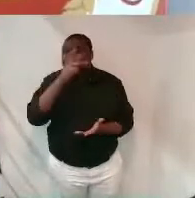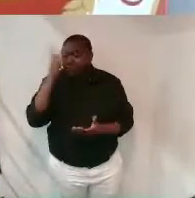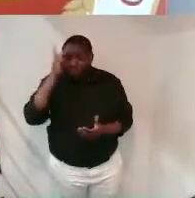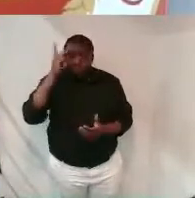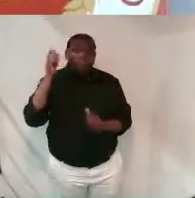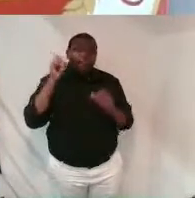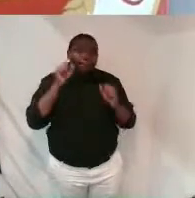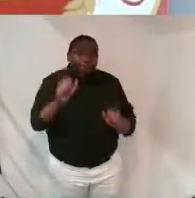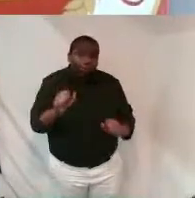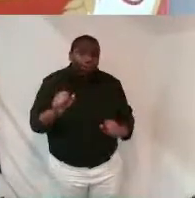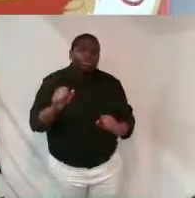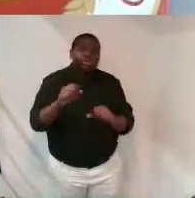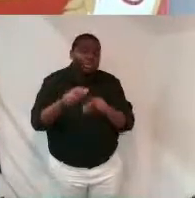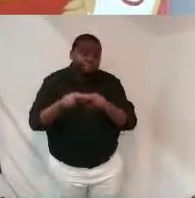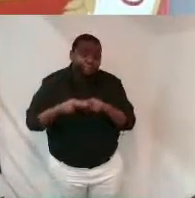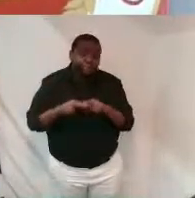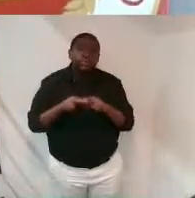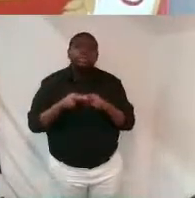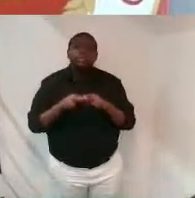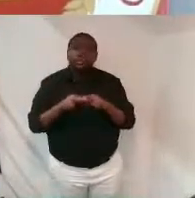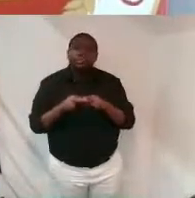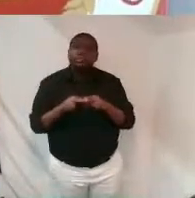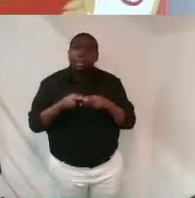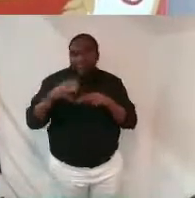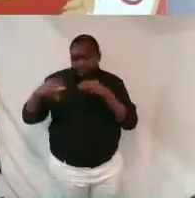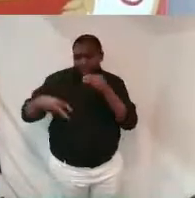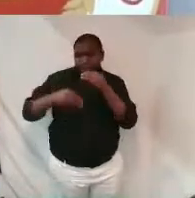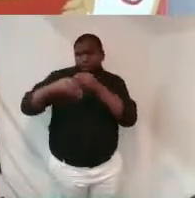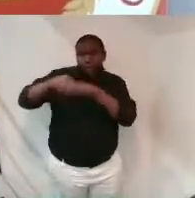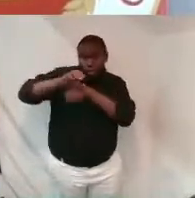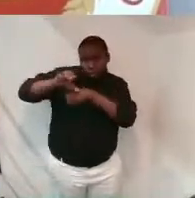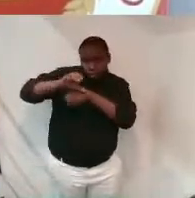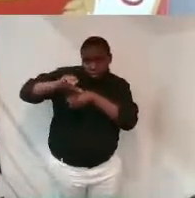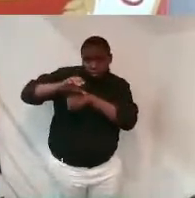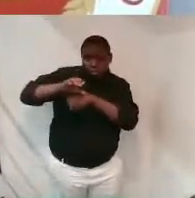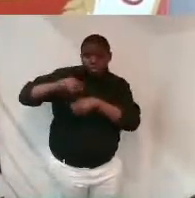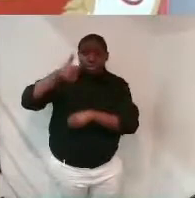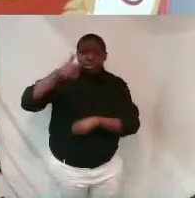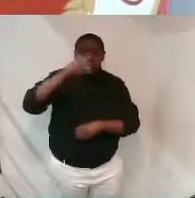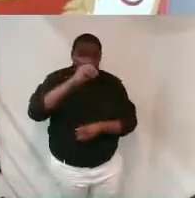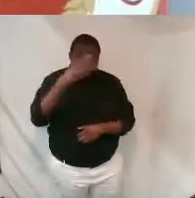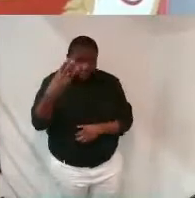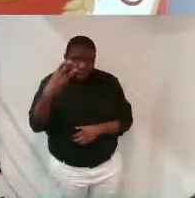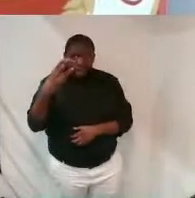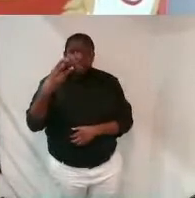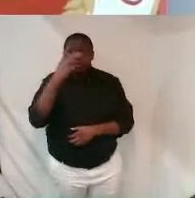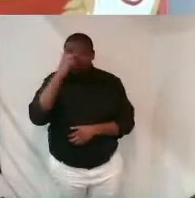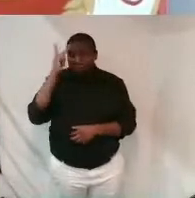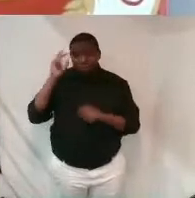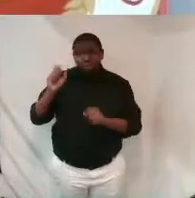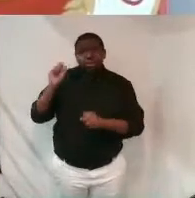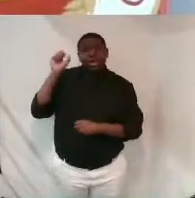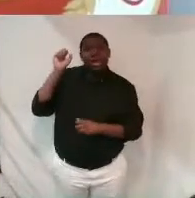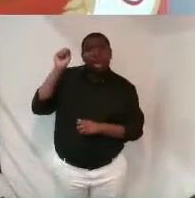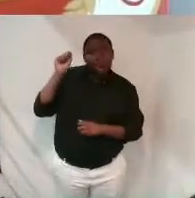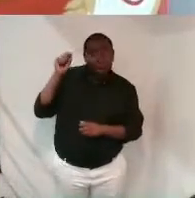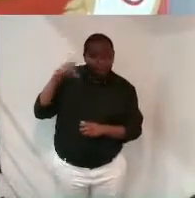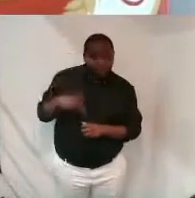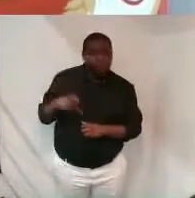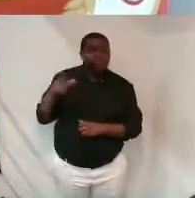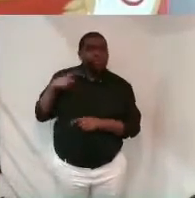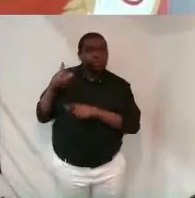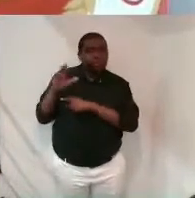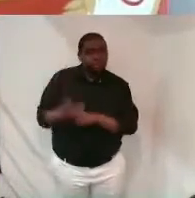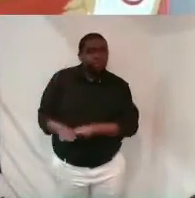podem, por causa da emenda constitucional 103, se aposentarem e terem os benefícios da Previdência, que,